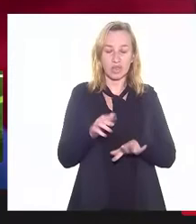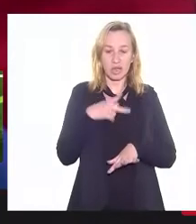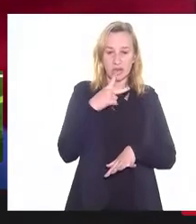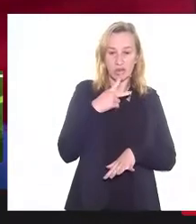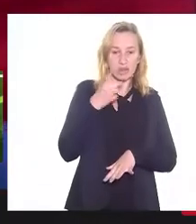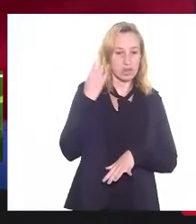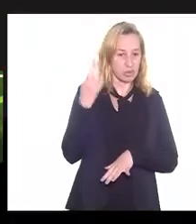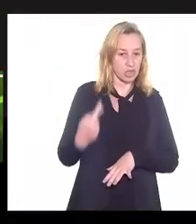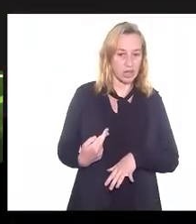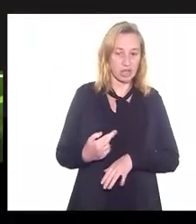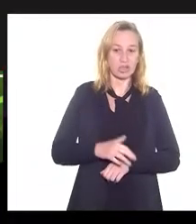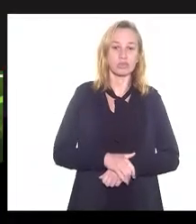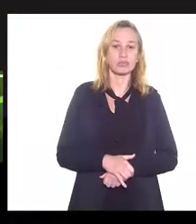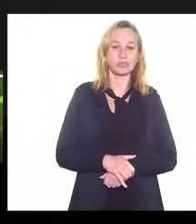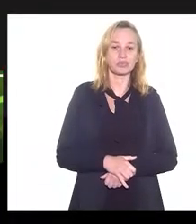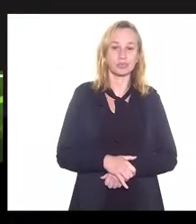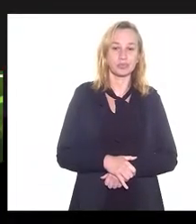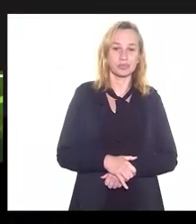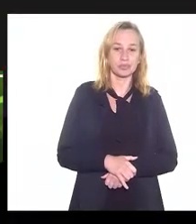deputada Renata Souza.